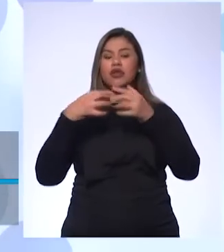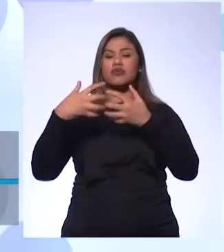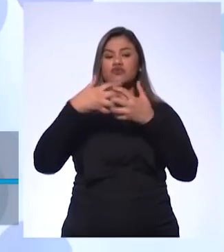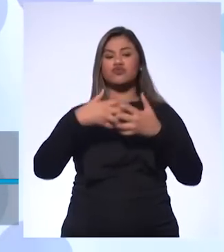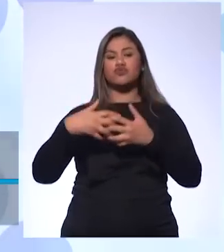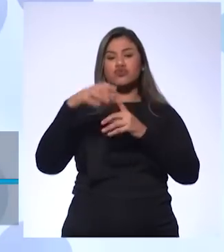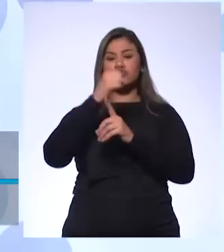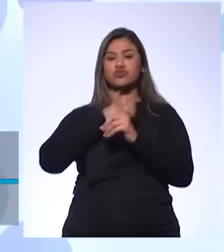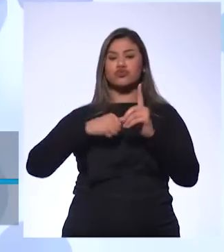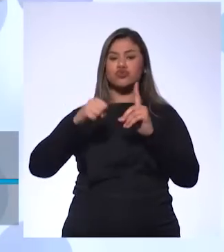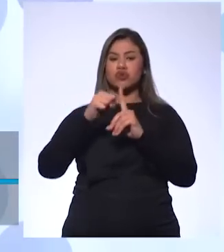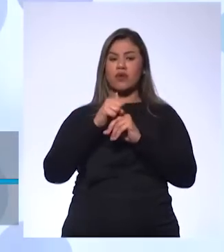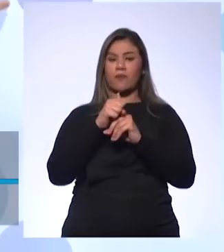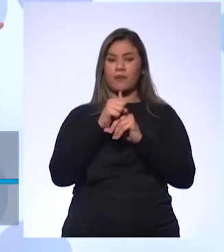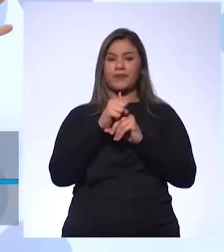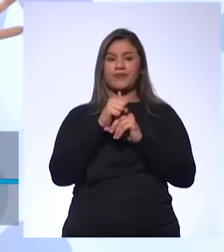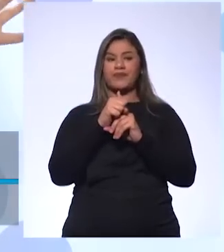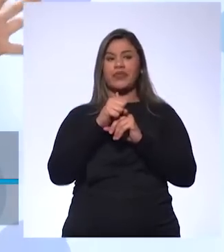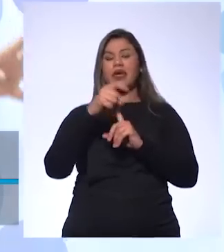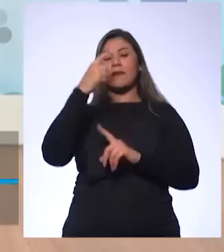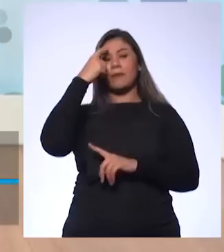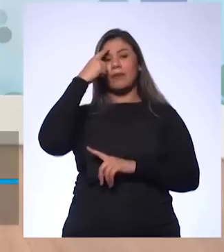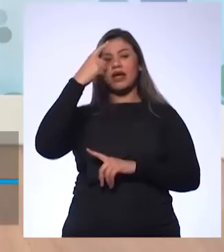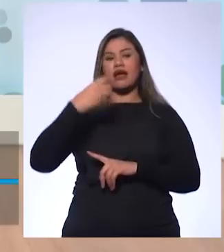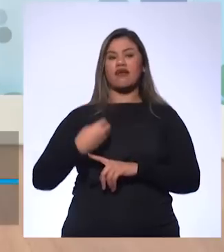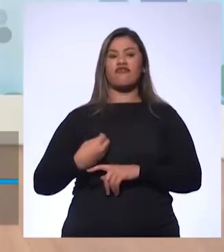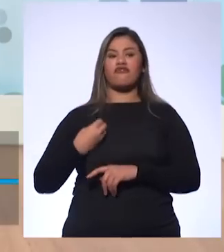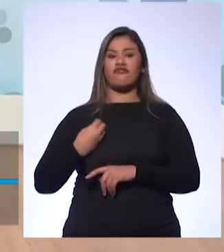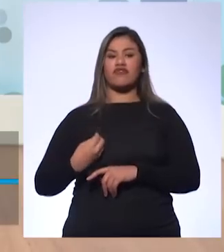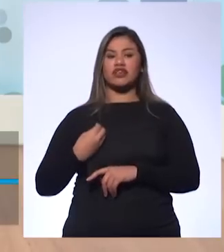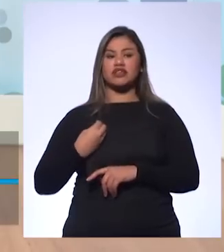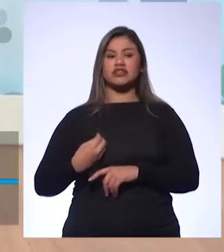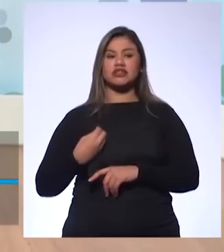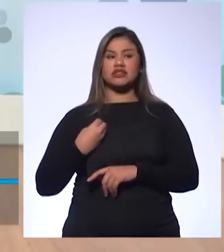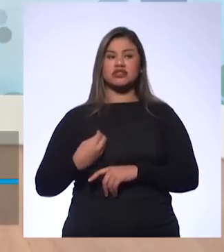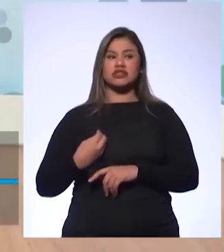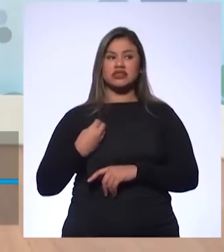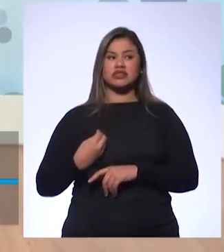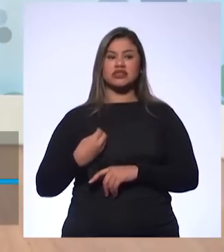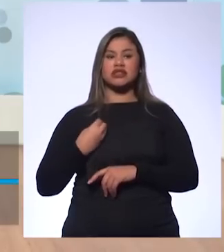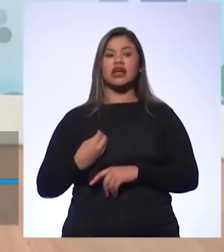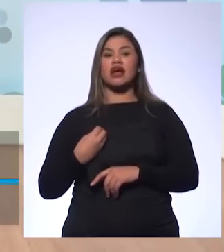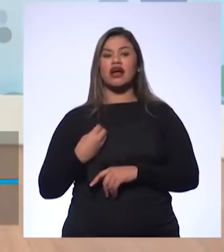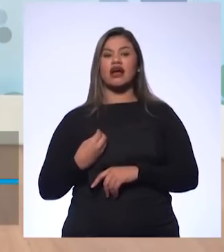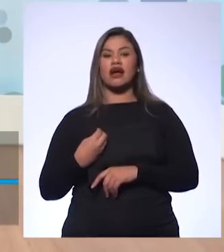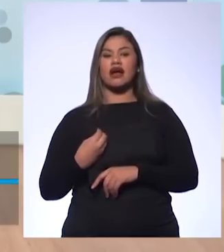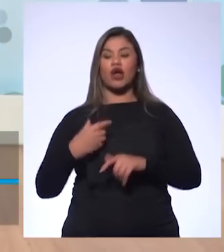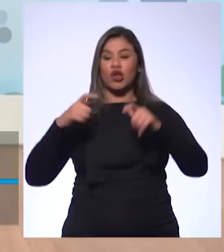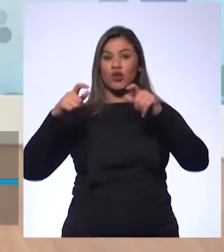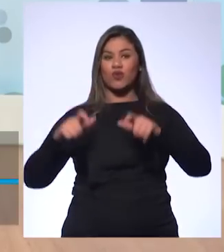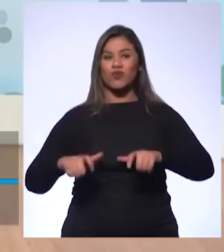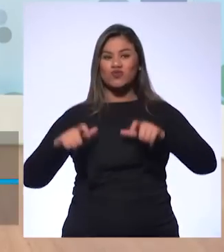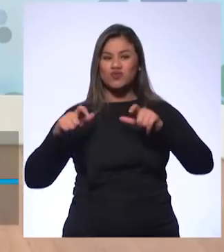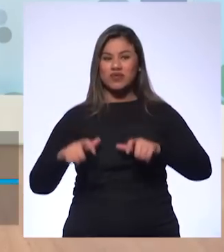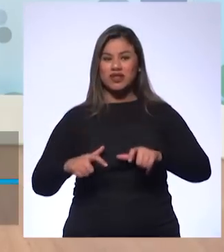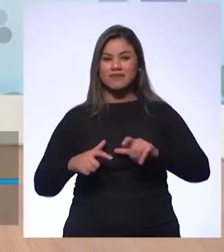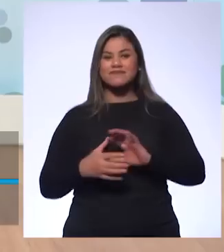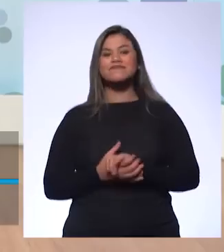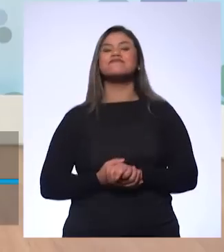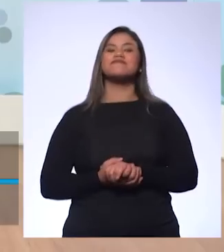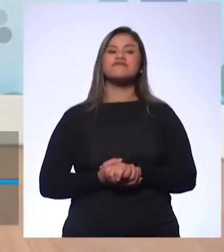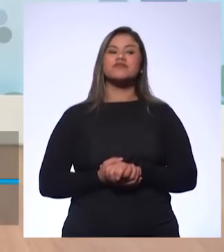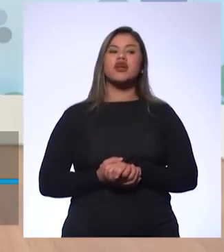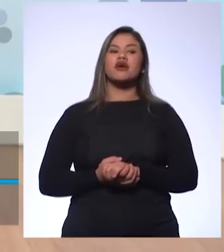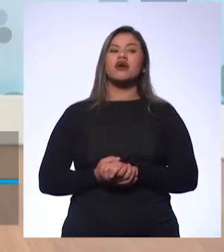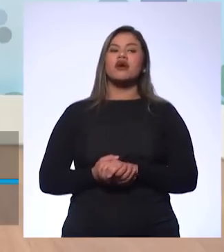social. Não é ocupar. Que a gente fala ocupar. Ah, a palavra legal é apropriar-se do espaço. E aí a galera normalmente vira e